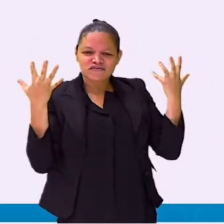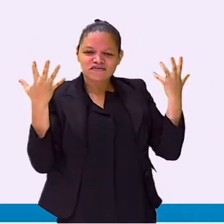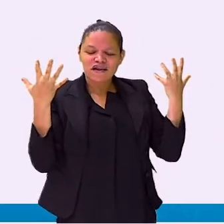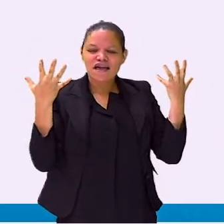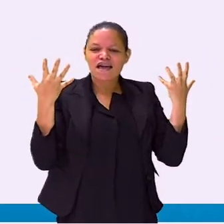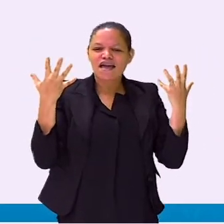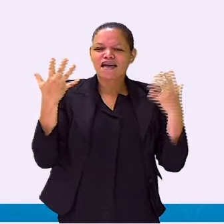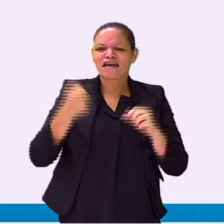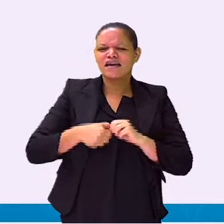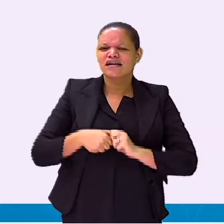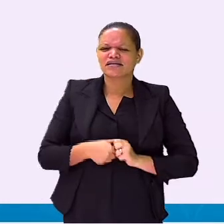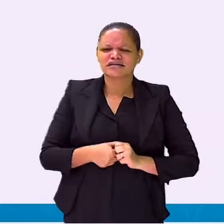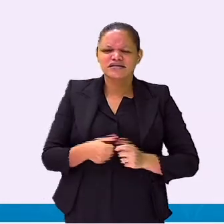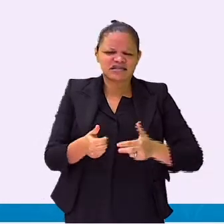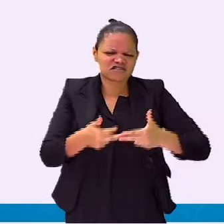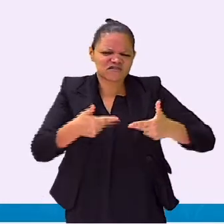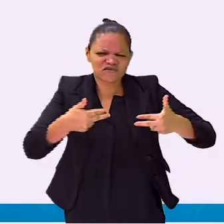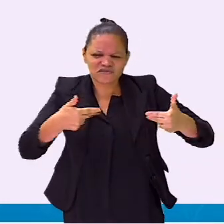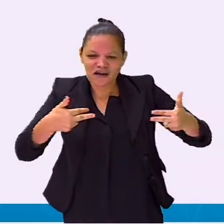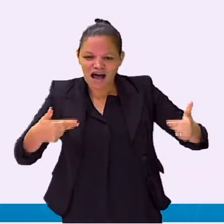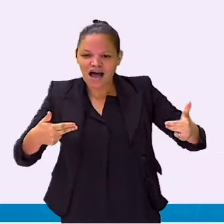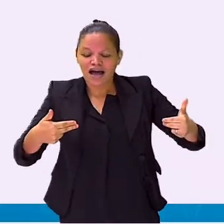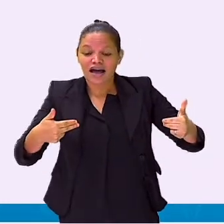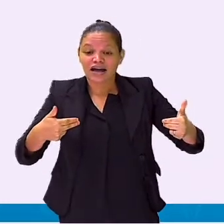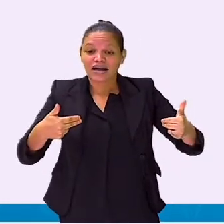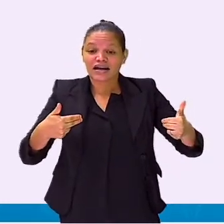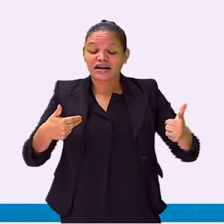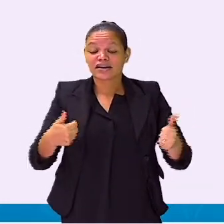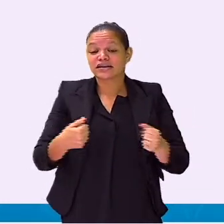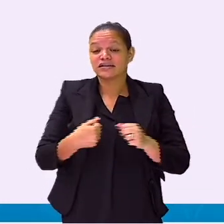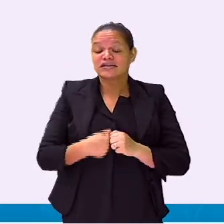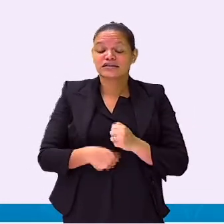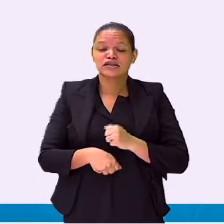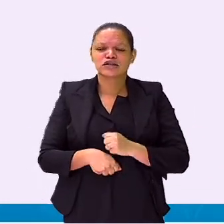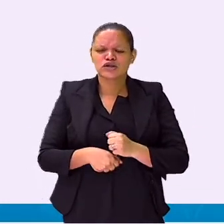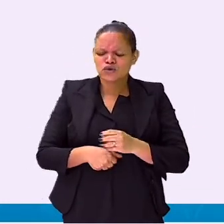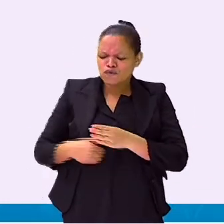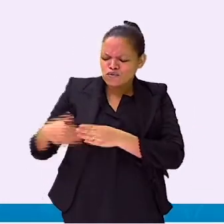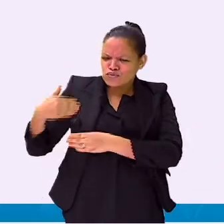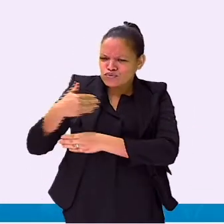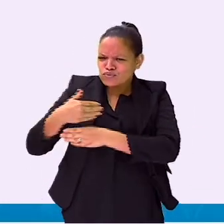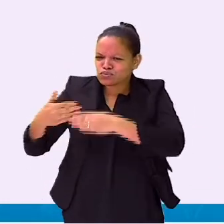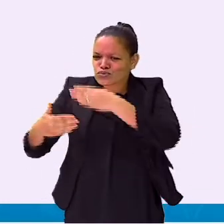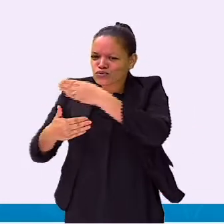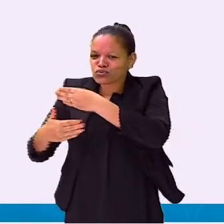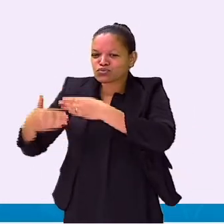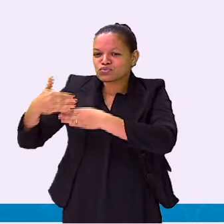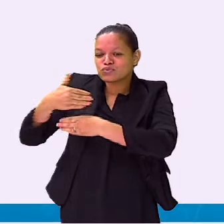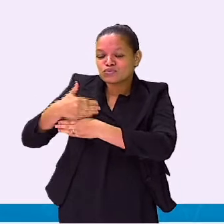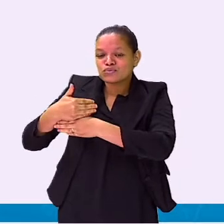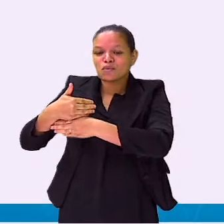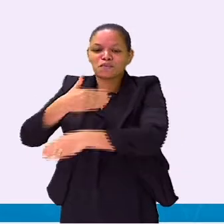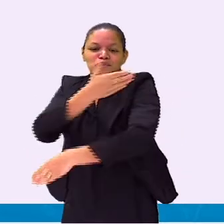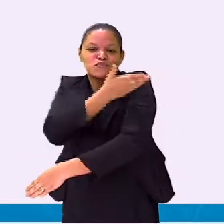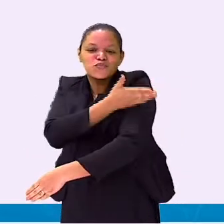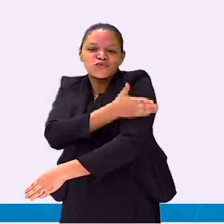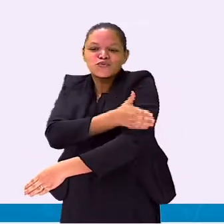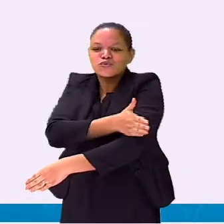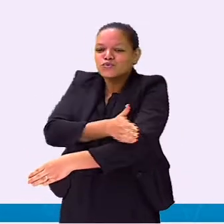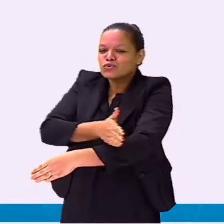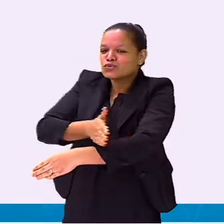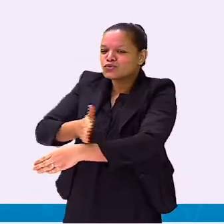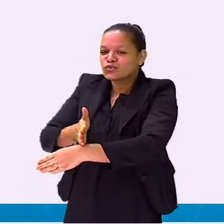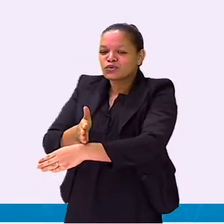trajetória, os mineiros foram construindo seus hábitos e seu jeito acolhedor. No tacho em que se